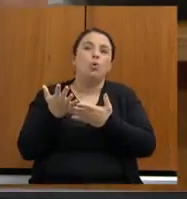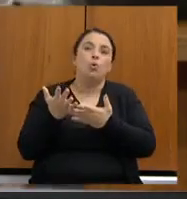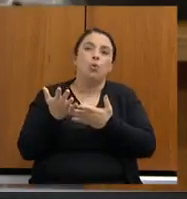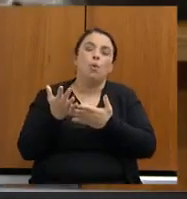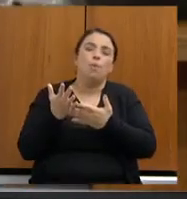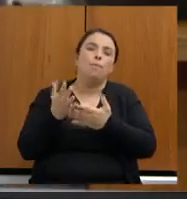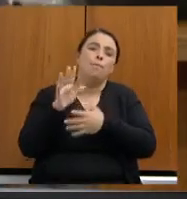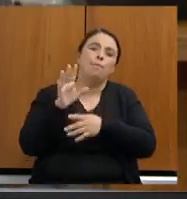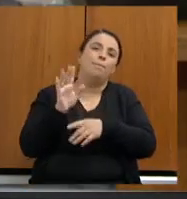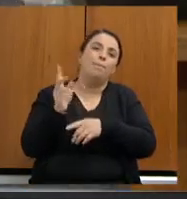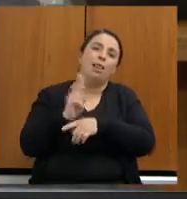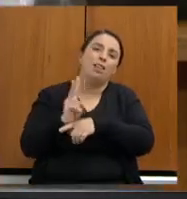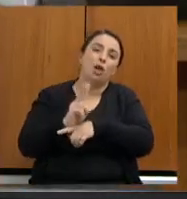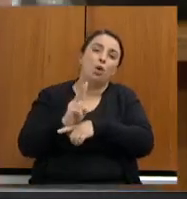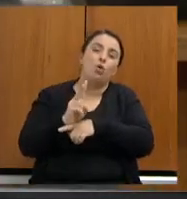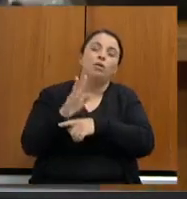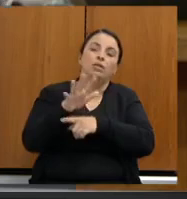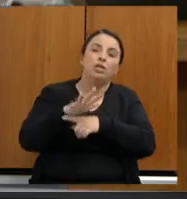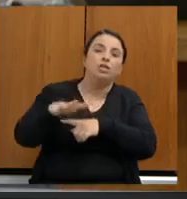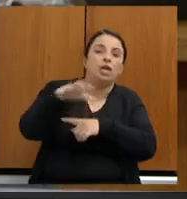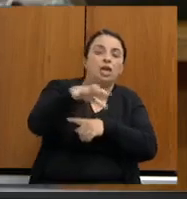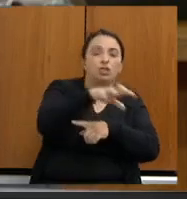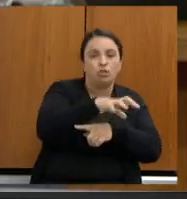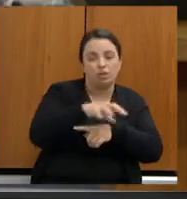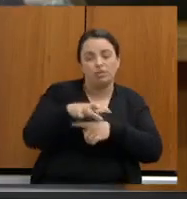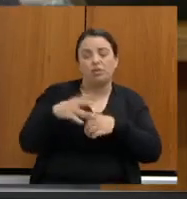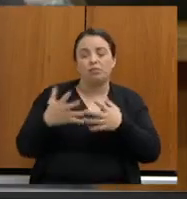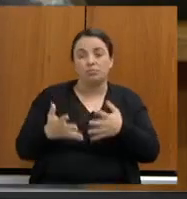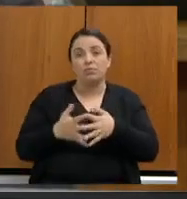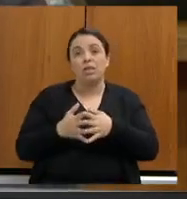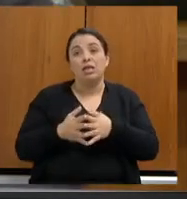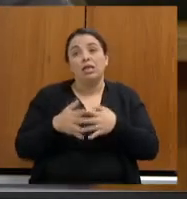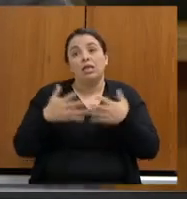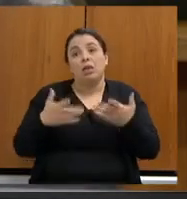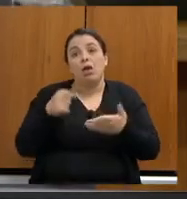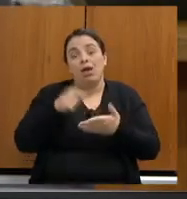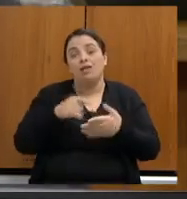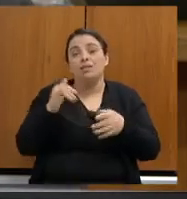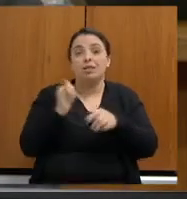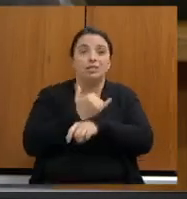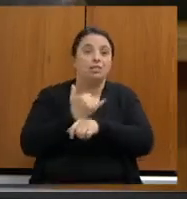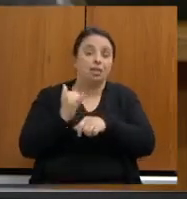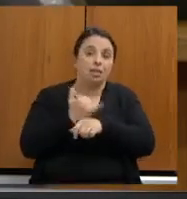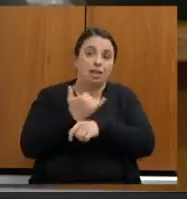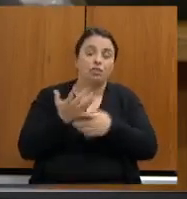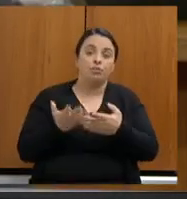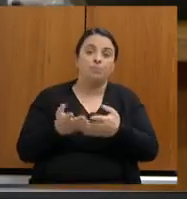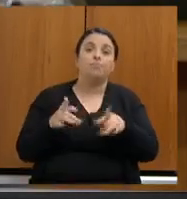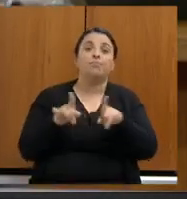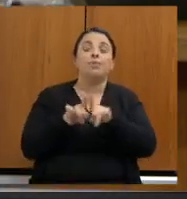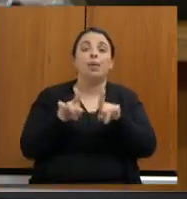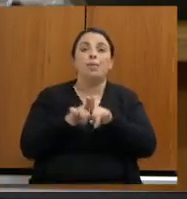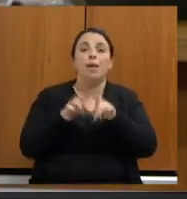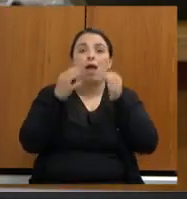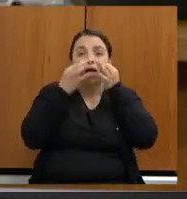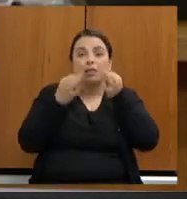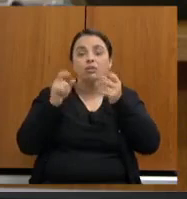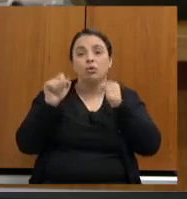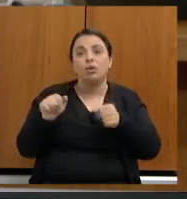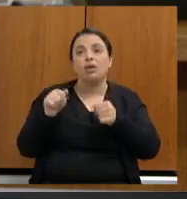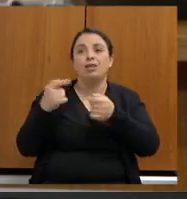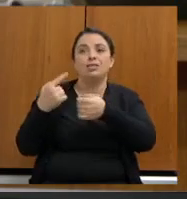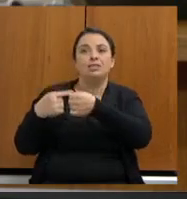não temos outra alternativa só temos essa E aí também chama reflexão alguns lugares com a mamãe o aço